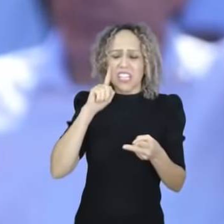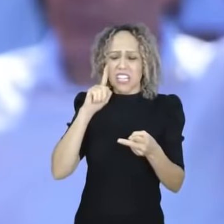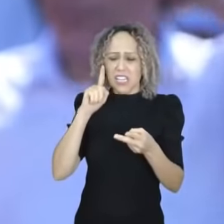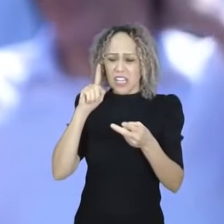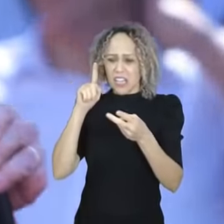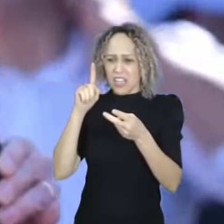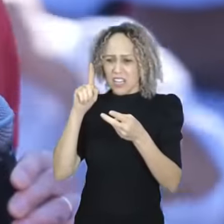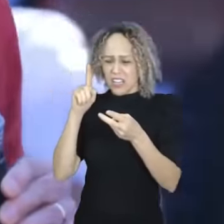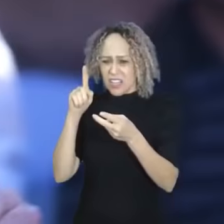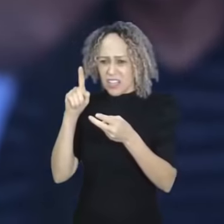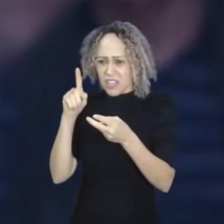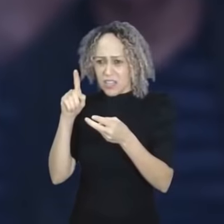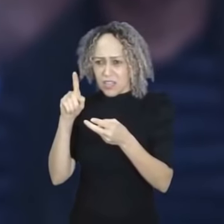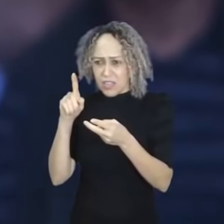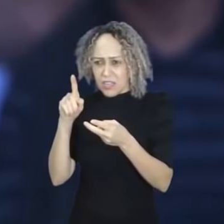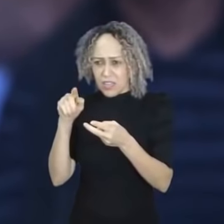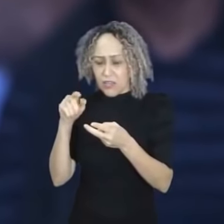repetir.